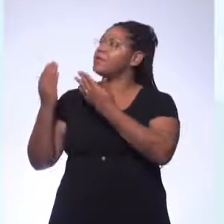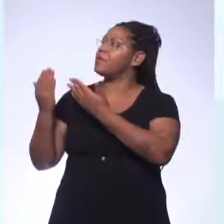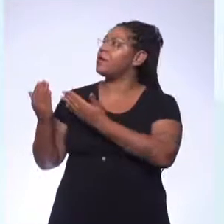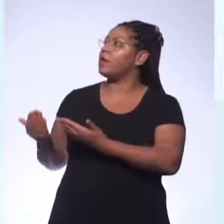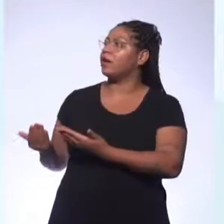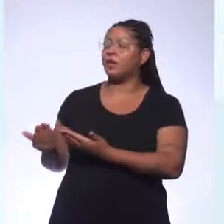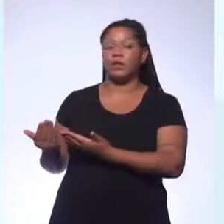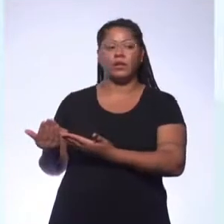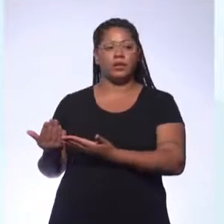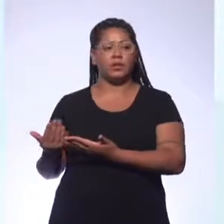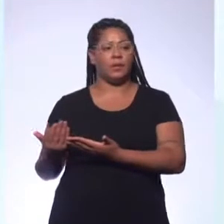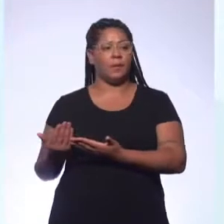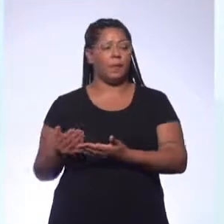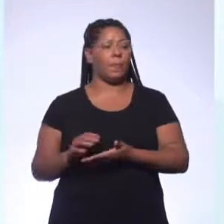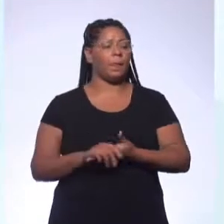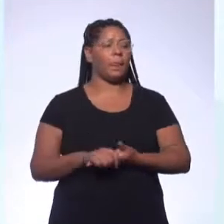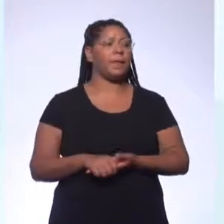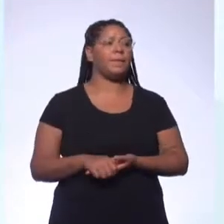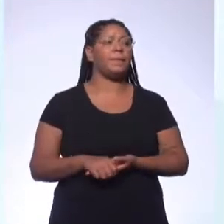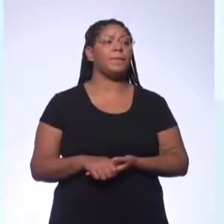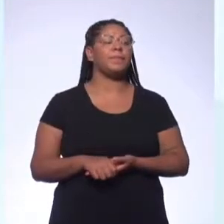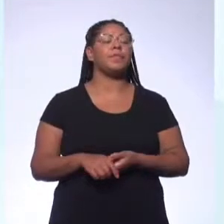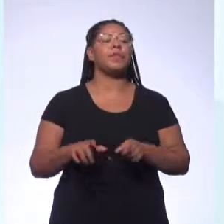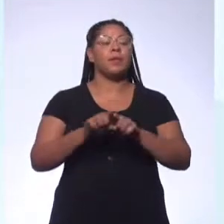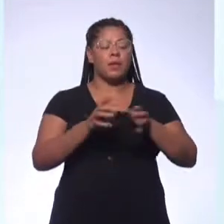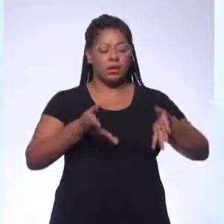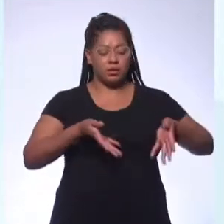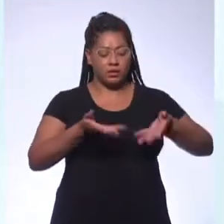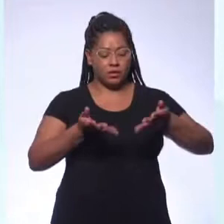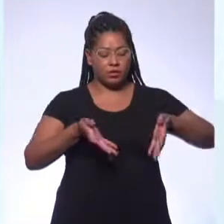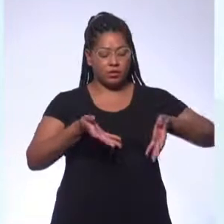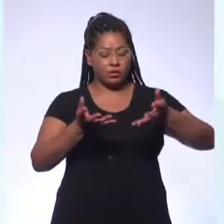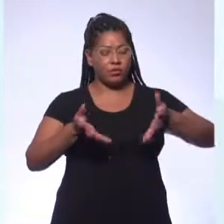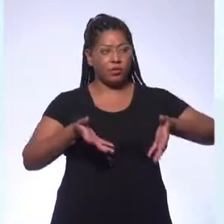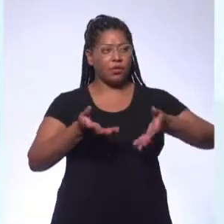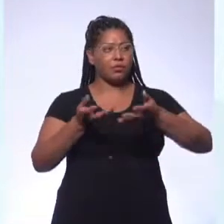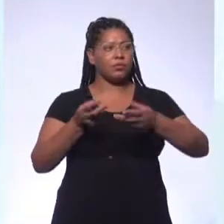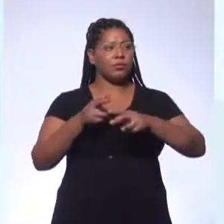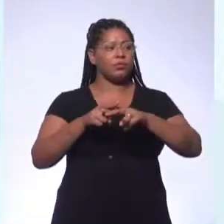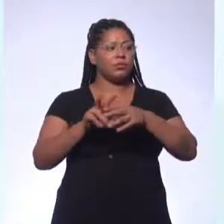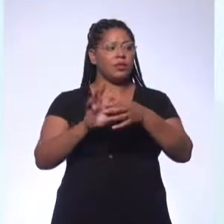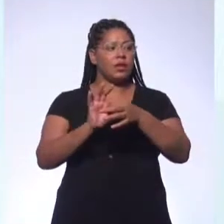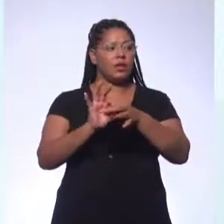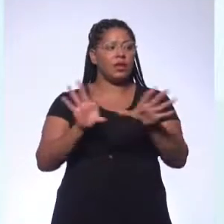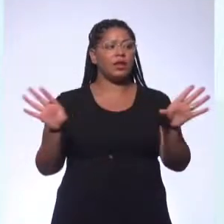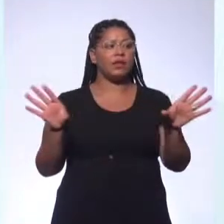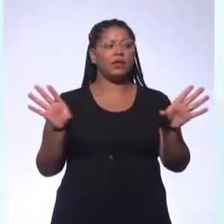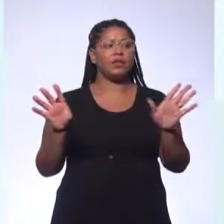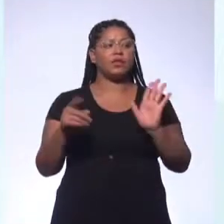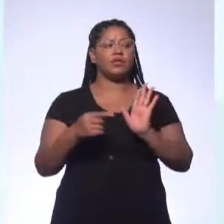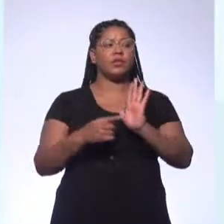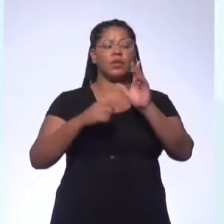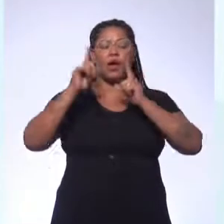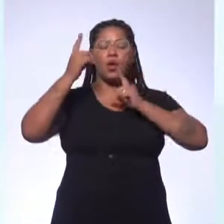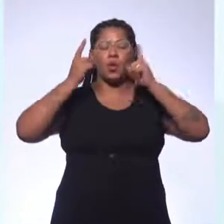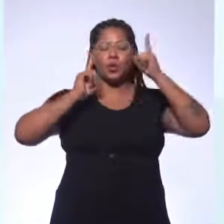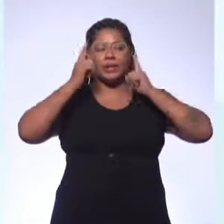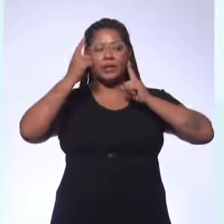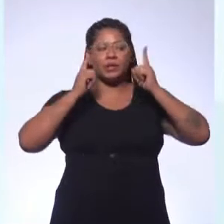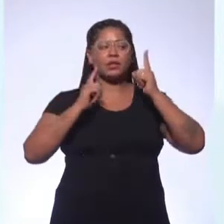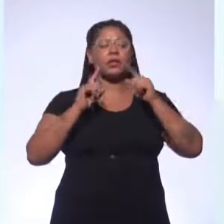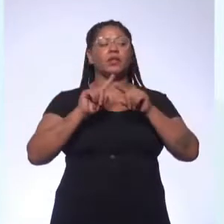da iniciativa privada e incentivou a liberdade de expressão. Se há liberdade de expressão,